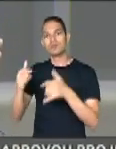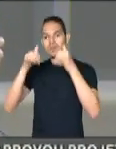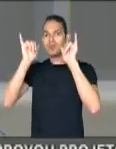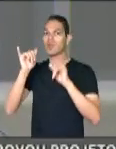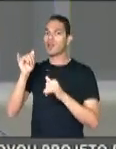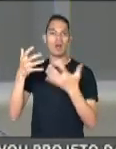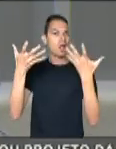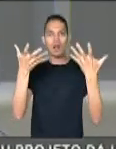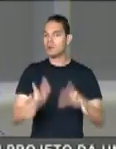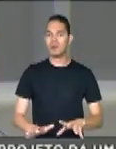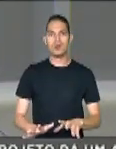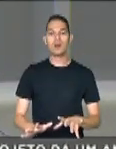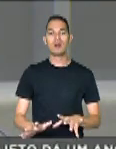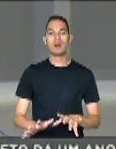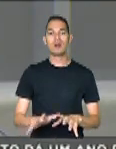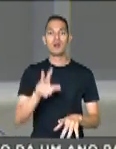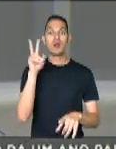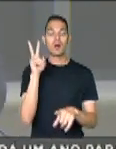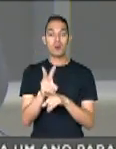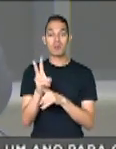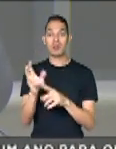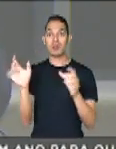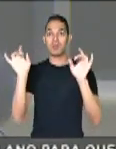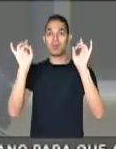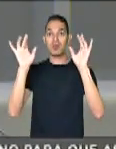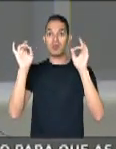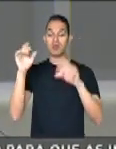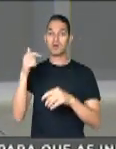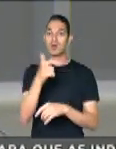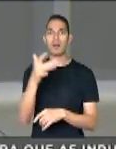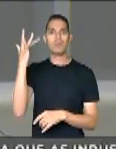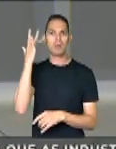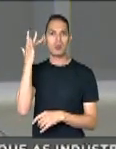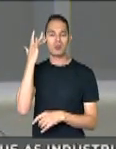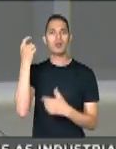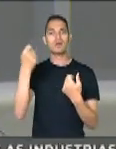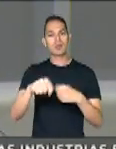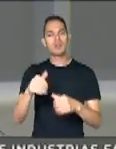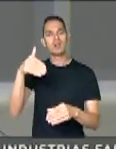é inaceitável. Então, não é para combater privilégio, é preciso ter maturidade na hora de votar essa...